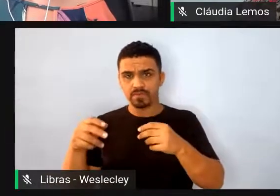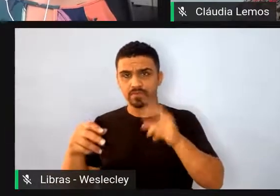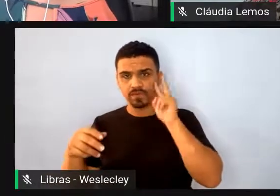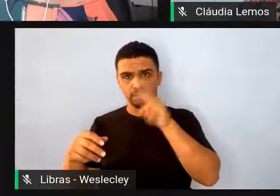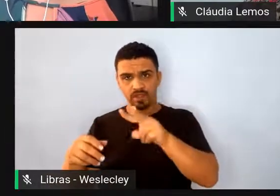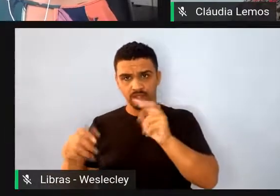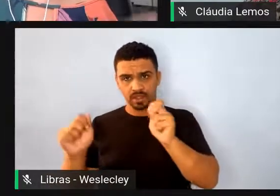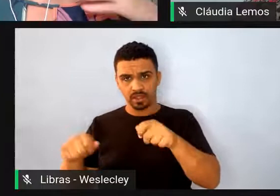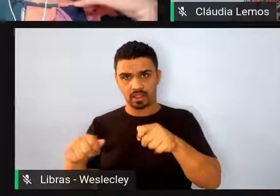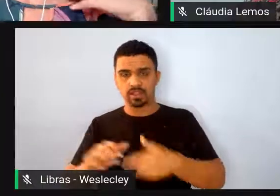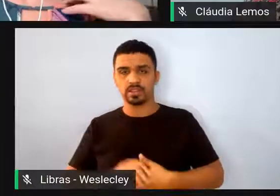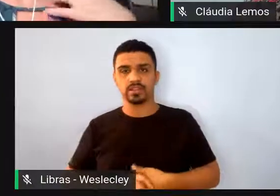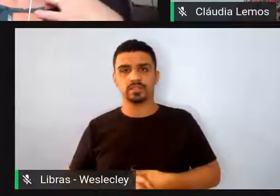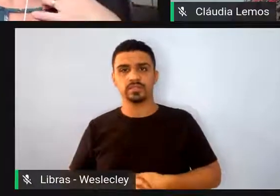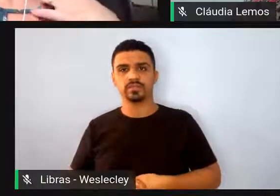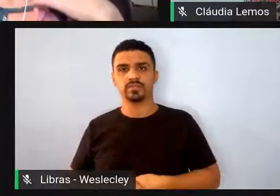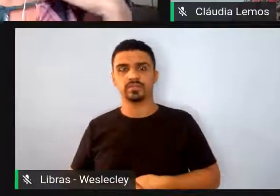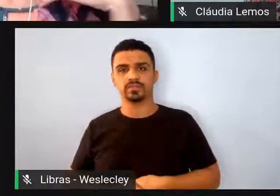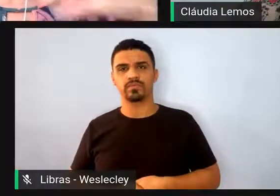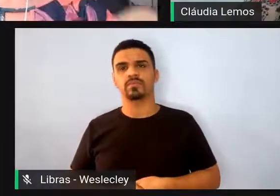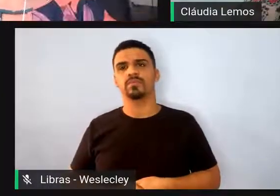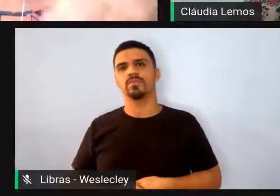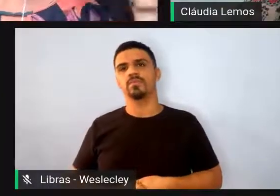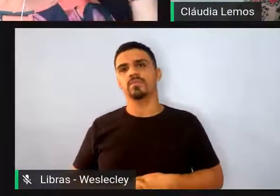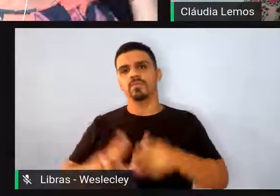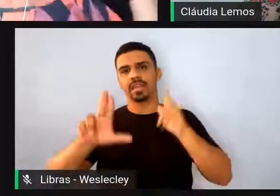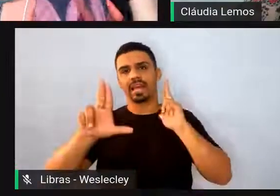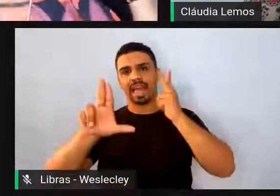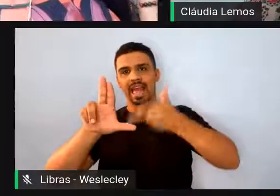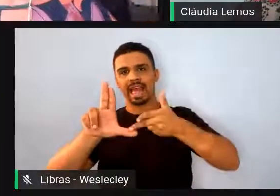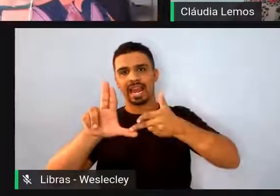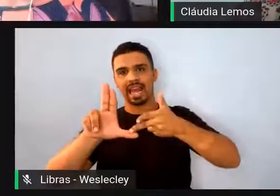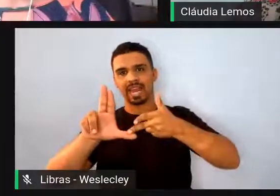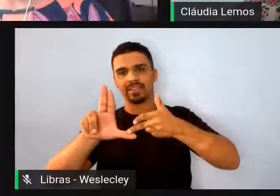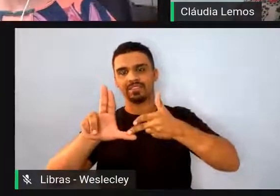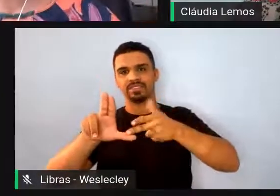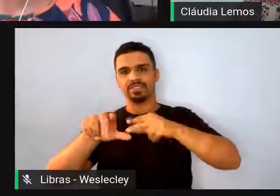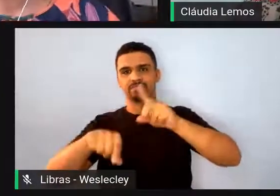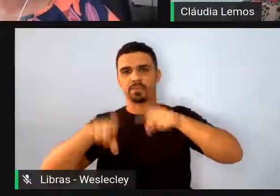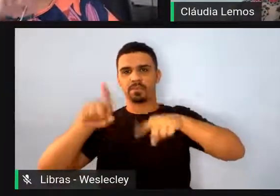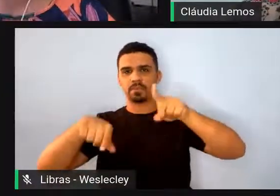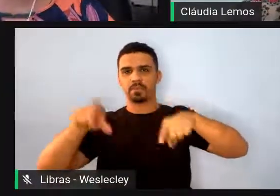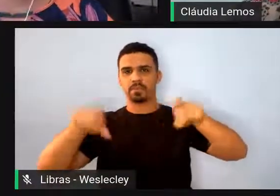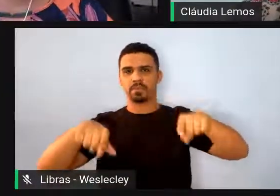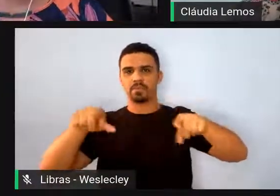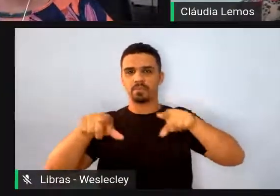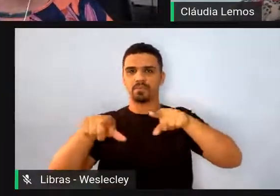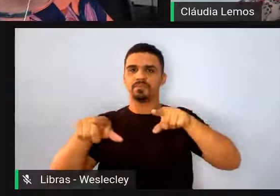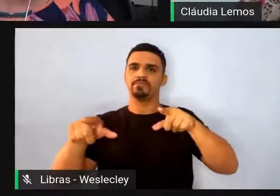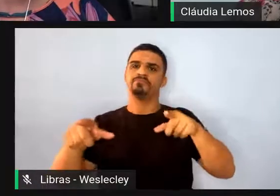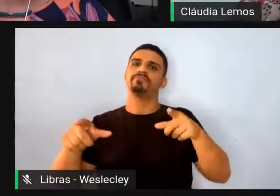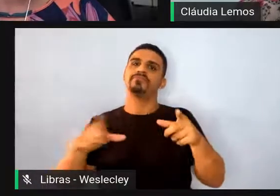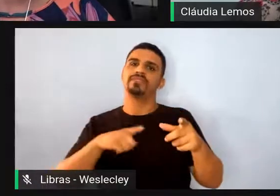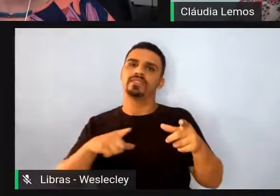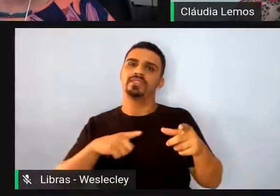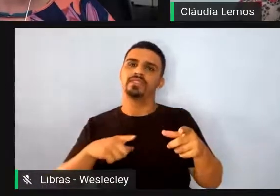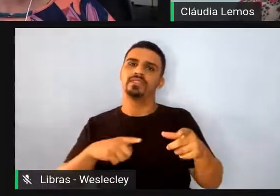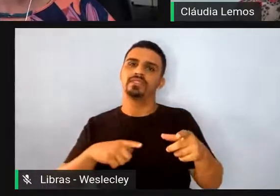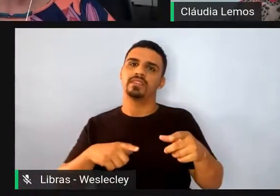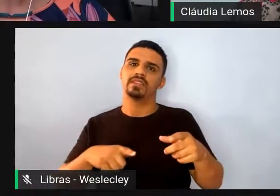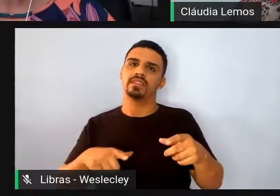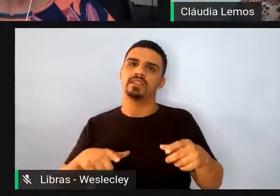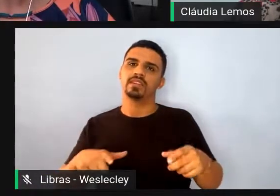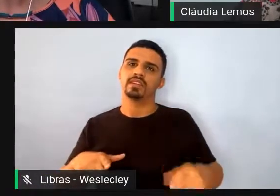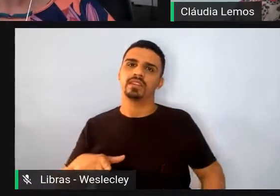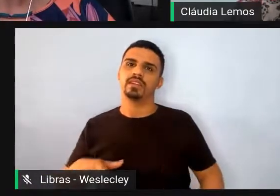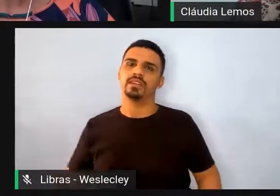Aqui. As lives paralelas, esse aqui é um bom exemplo. Estava sendo votada a reforma tributária. Compartilhou, Jenny?